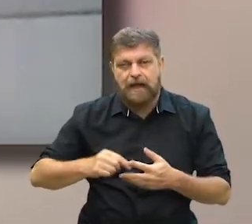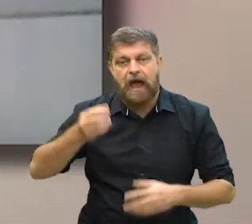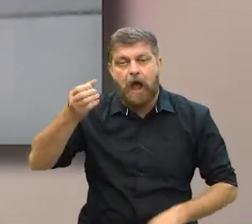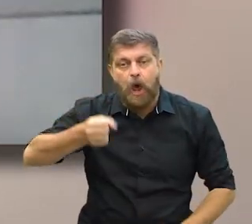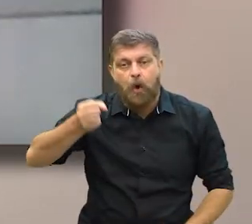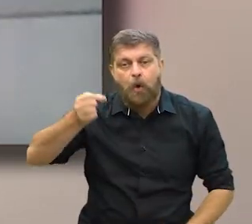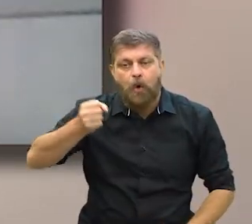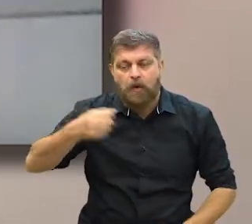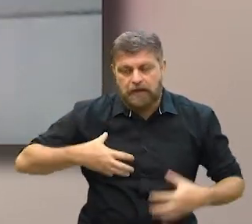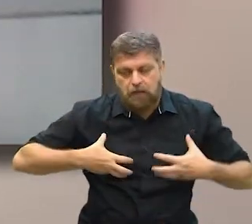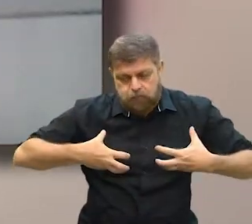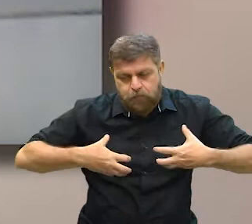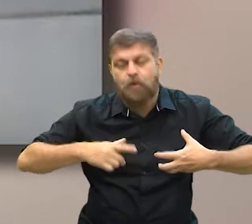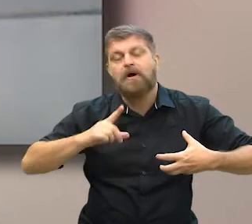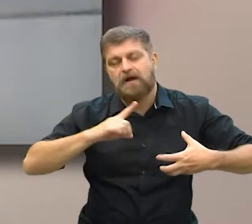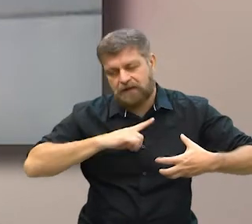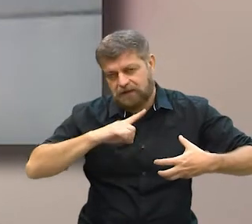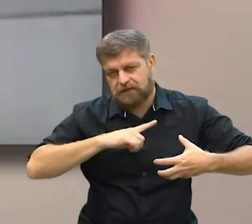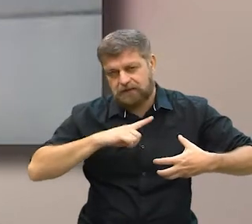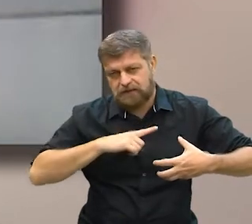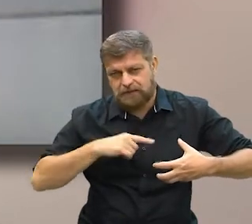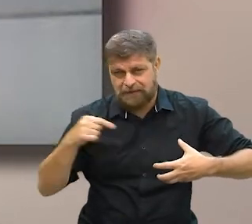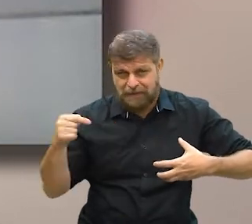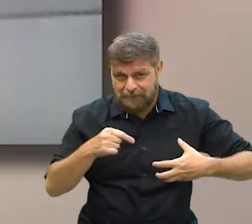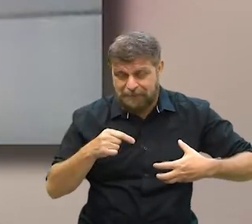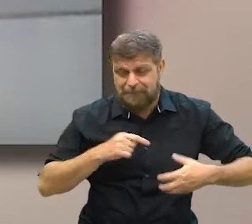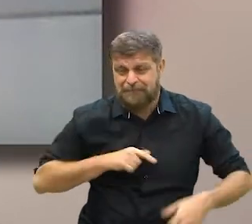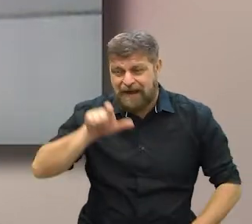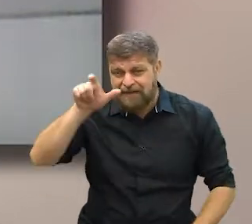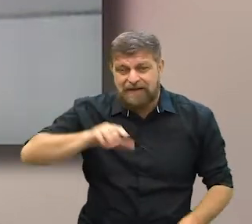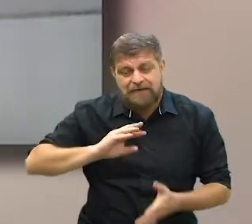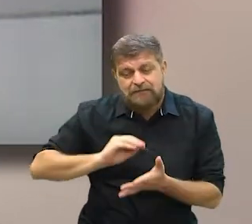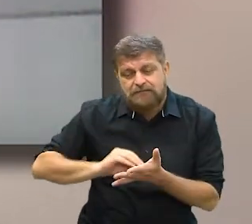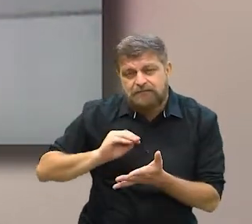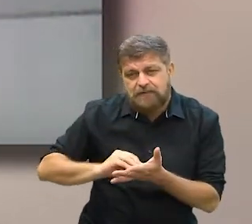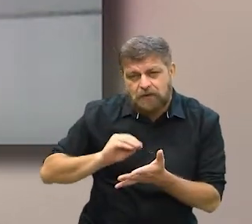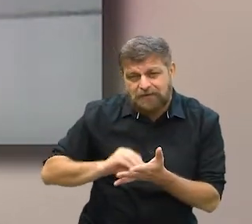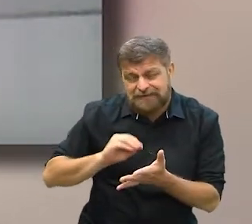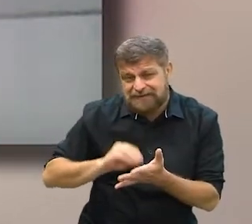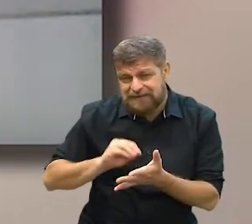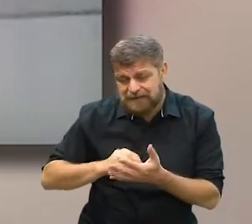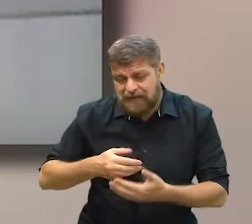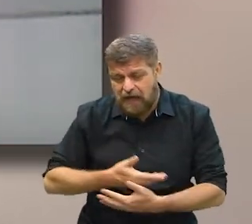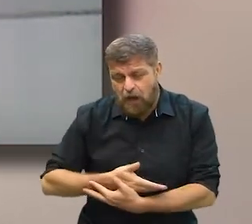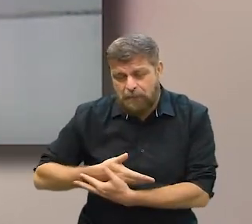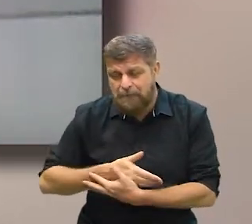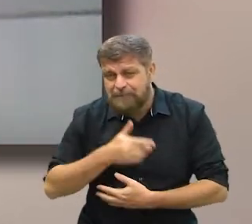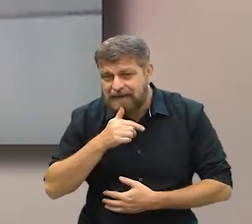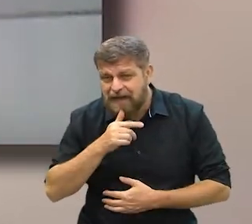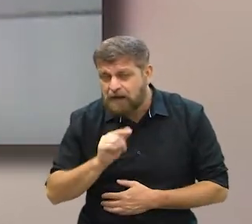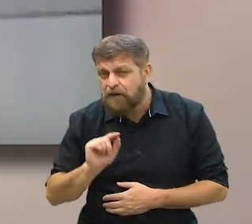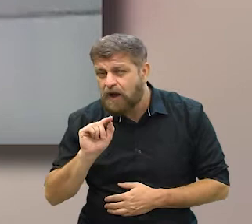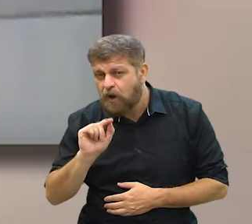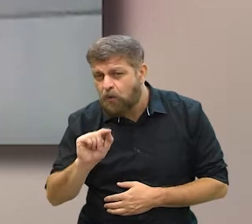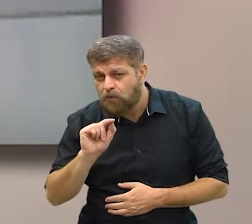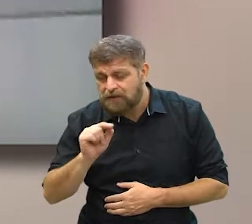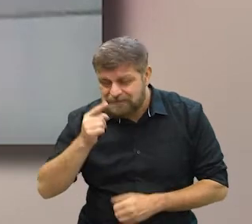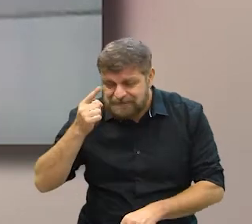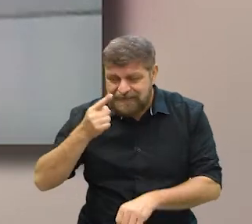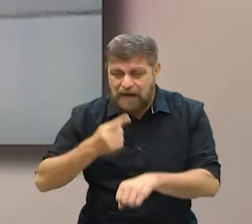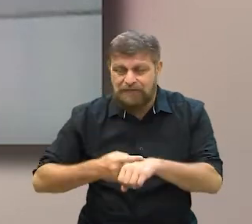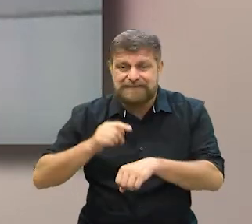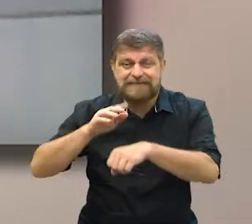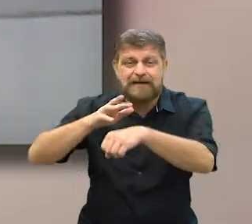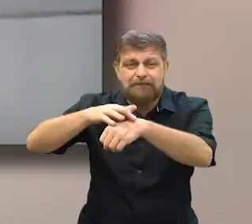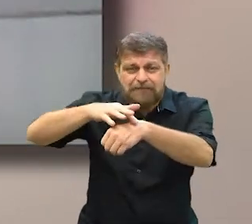necessidades nutricionais da criança e a necessidade hídrica também. Ele só não vai satisfazer a necessidade